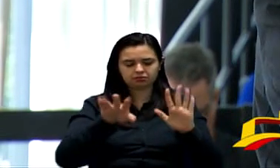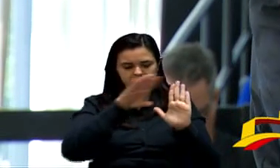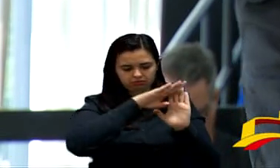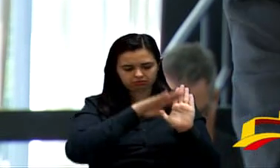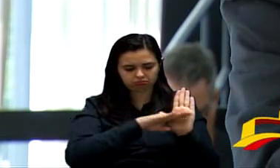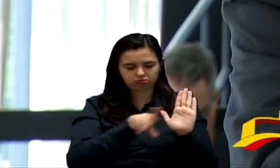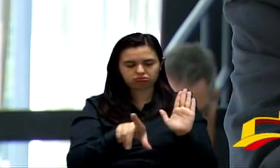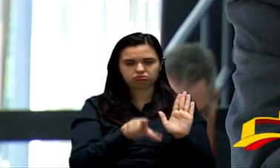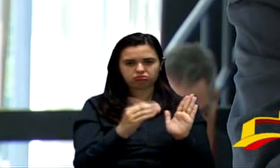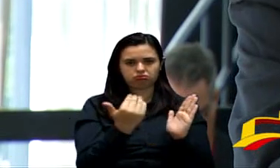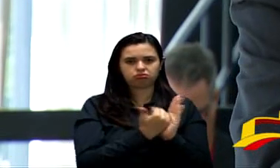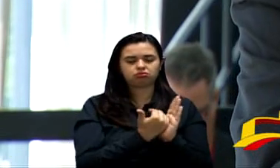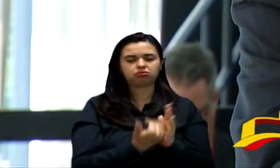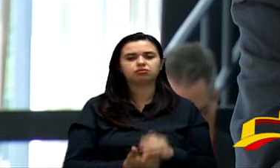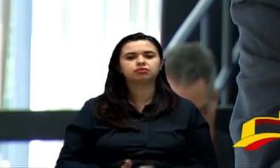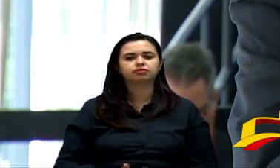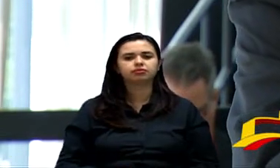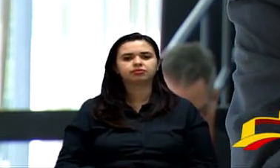a fala para agradecer,